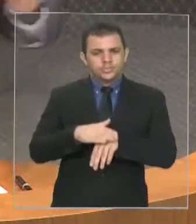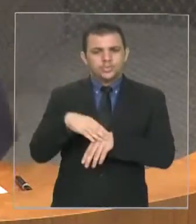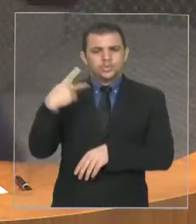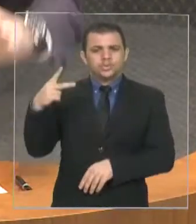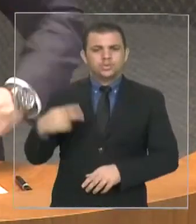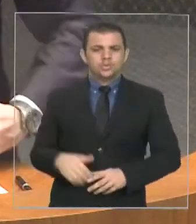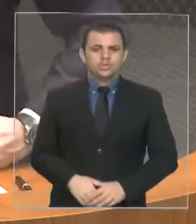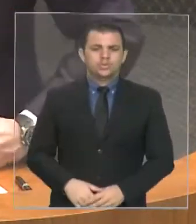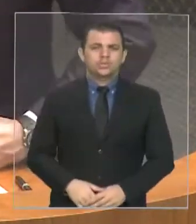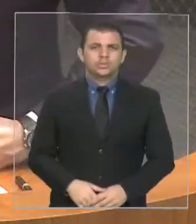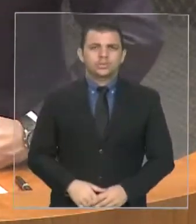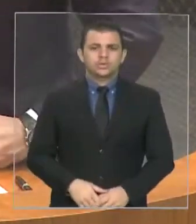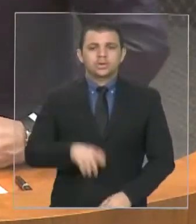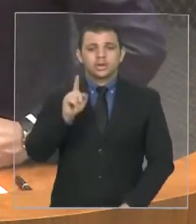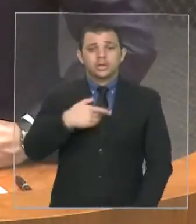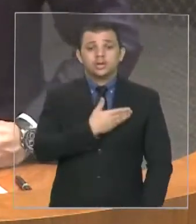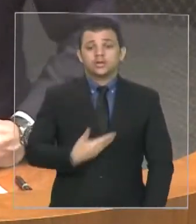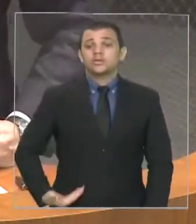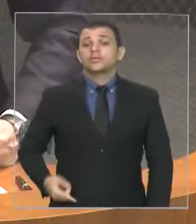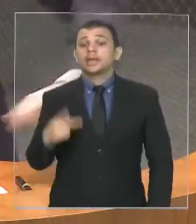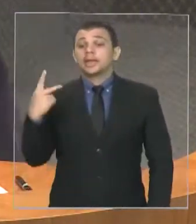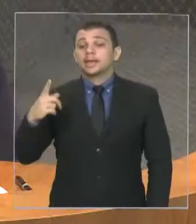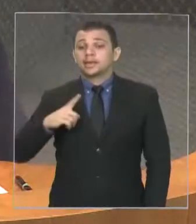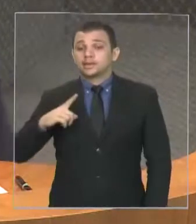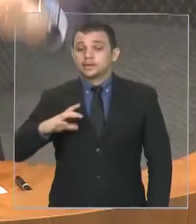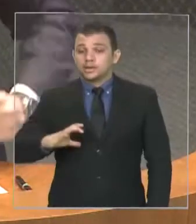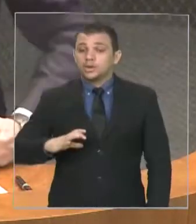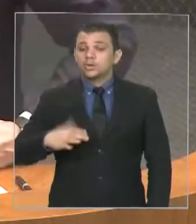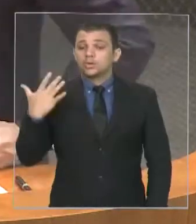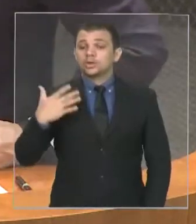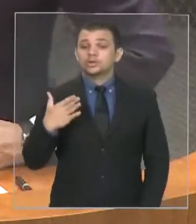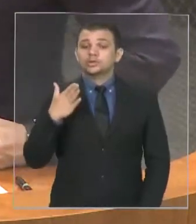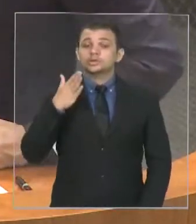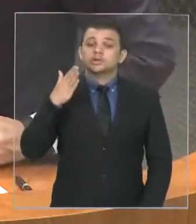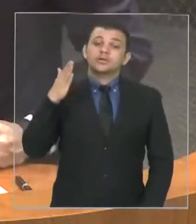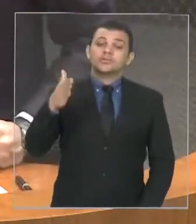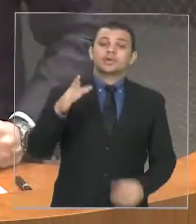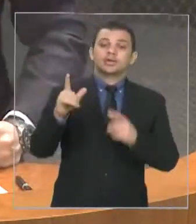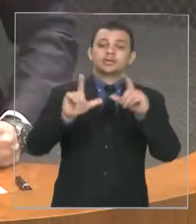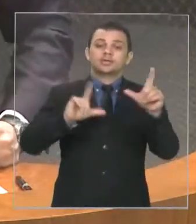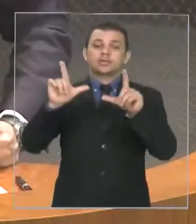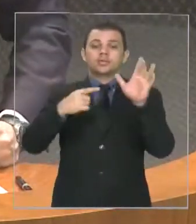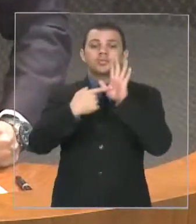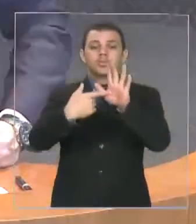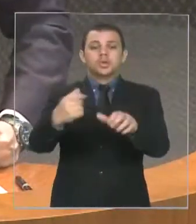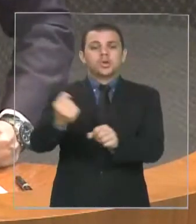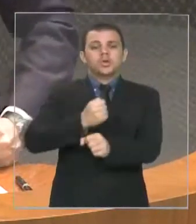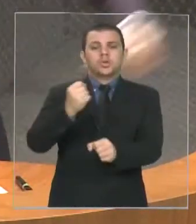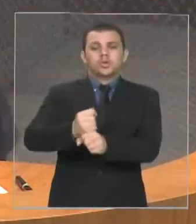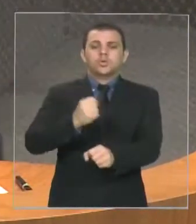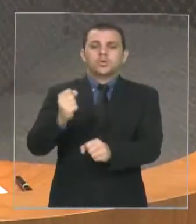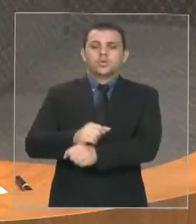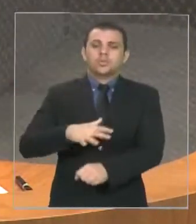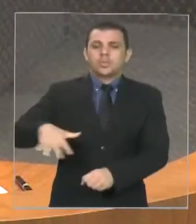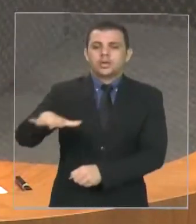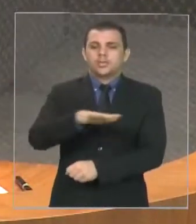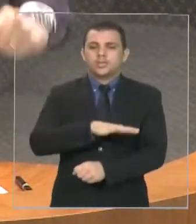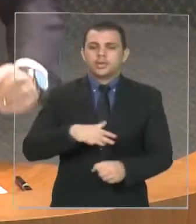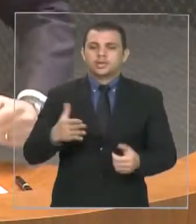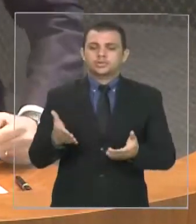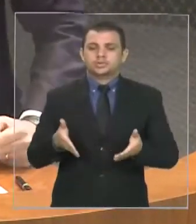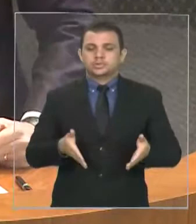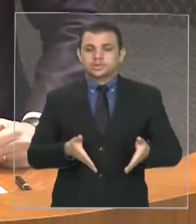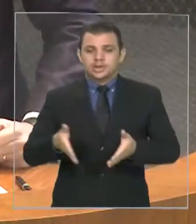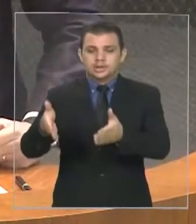Um governo que tem a coragem de ir à televisão para mostrar a obra do Anel da Soja no Sul, que foi obra do governo